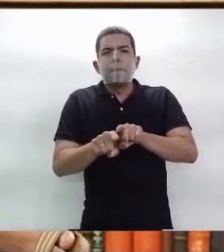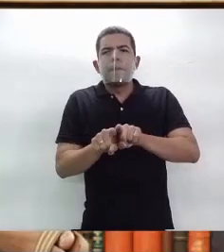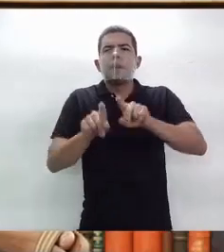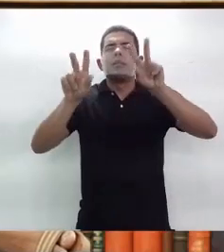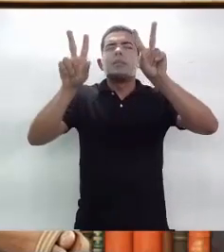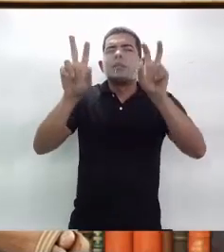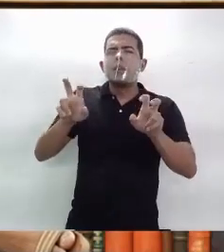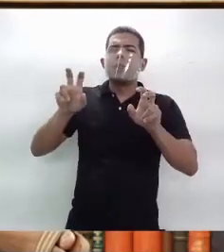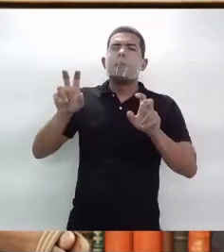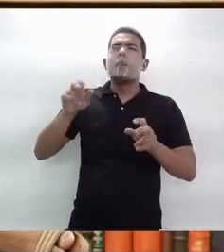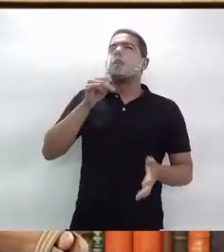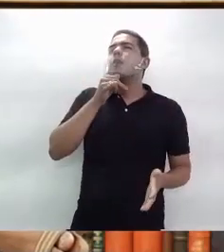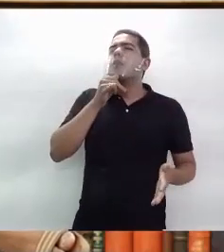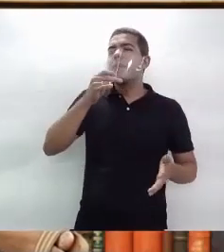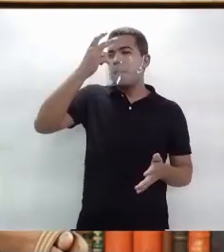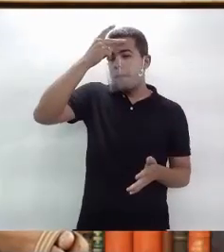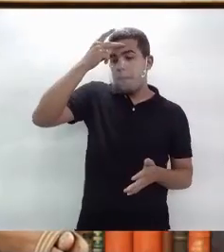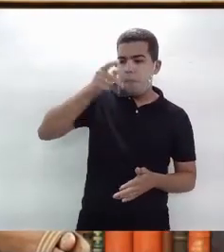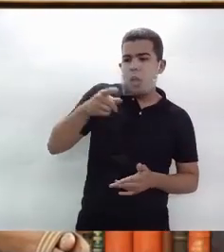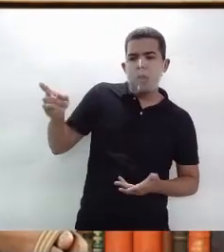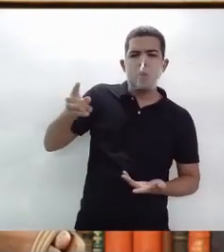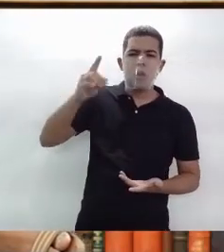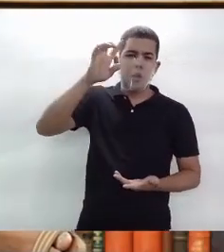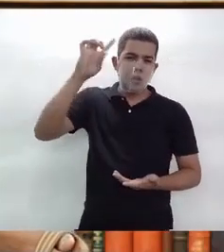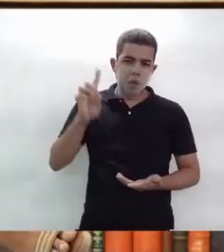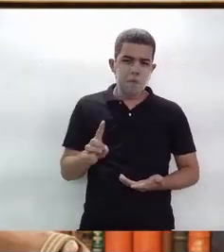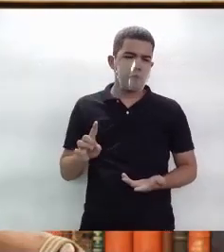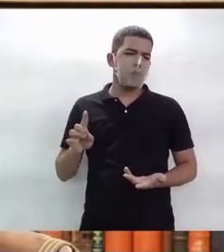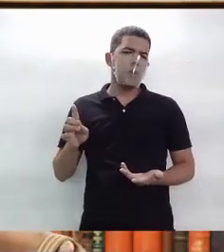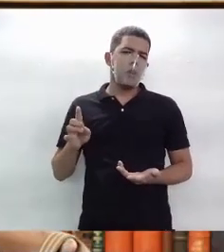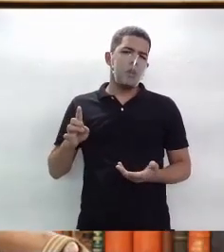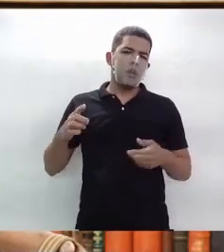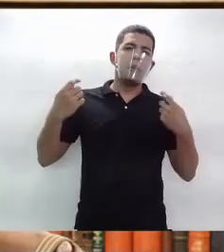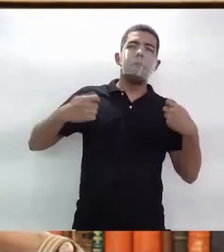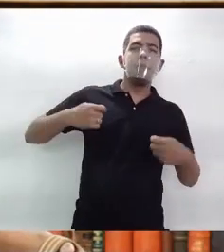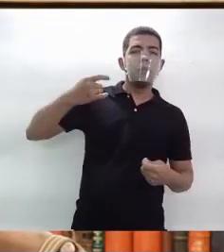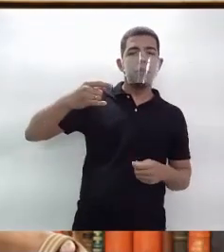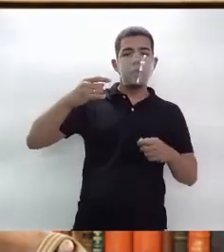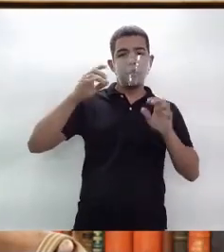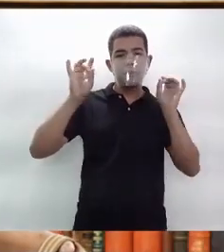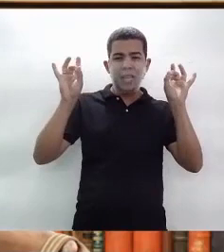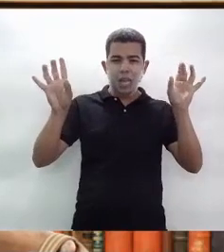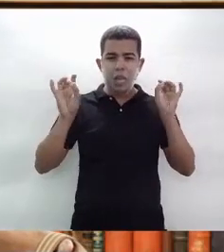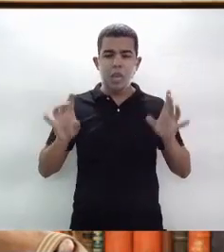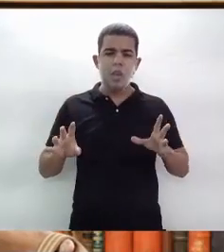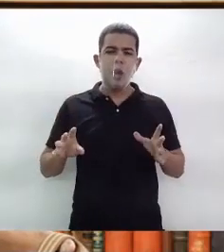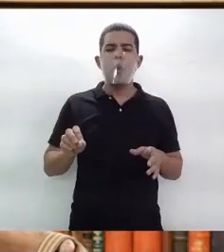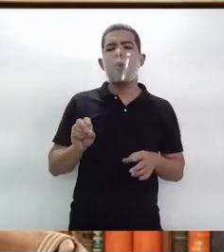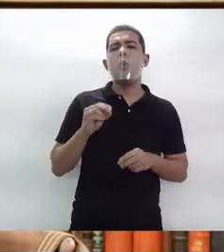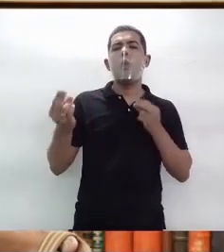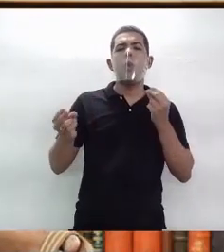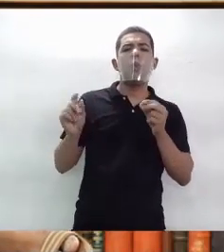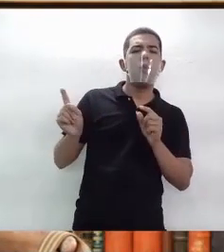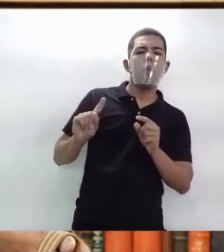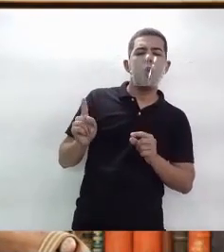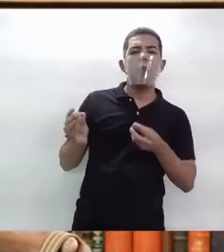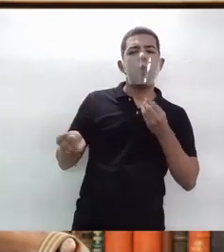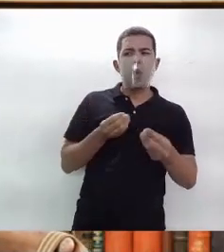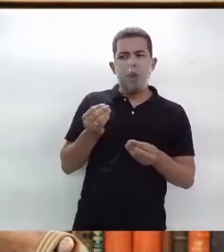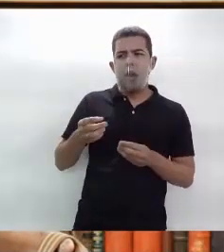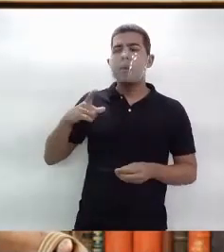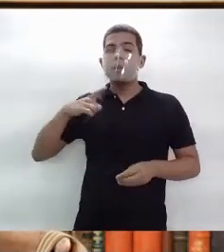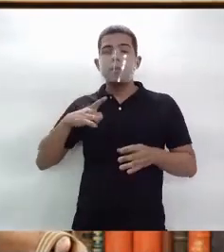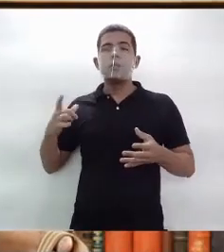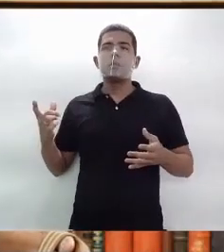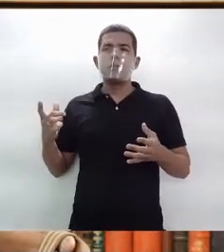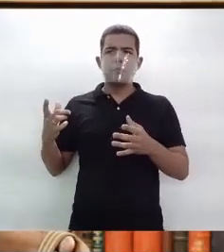de, independente se a pessoa tem necessidade especial ou não, tá no maracatu também tocando, tá no maracatu contribuindo de alguma maneira, tá na